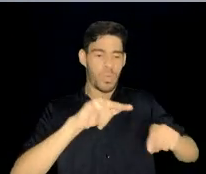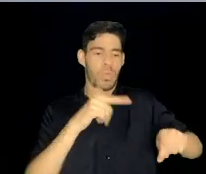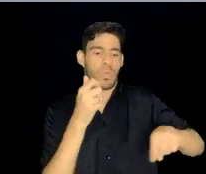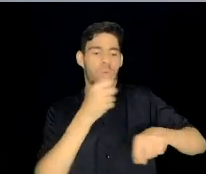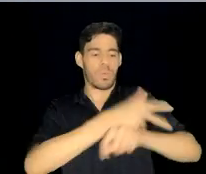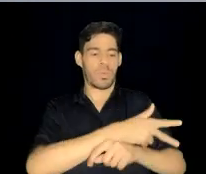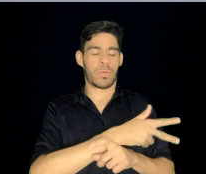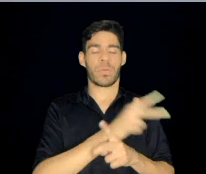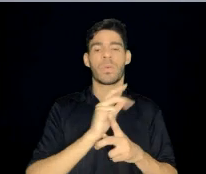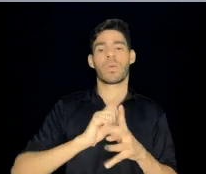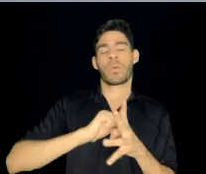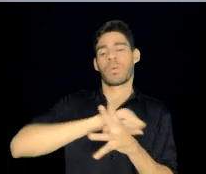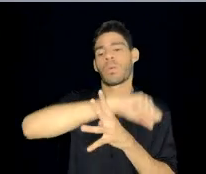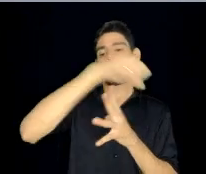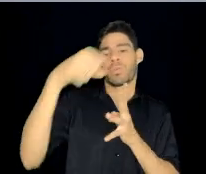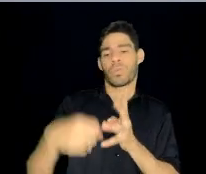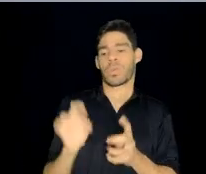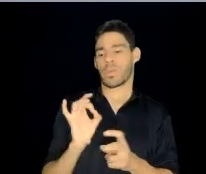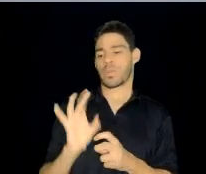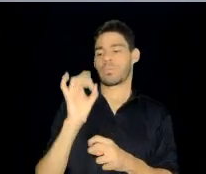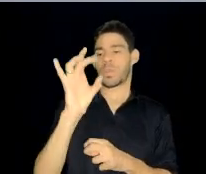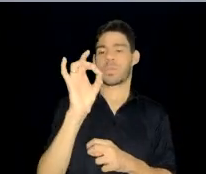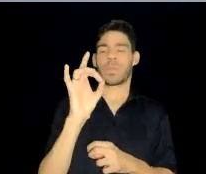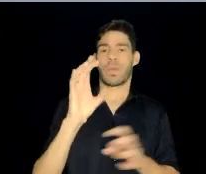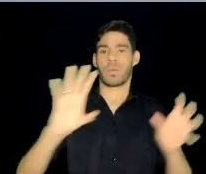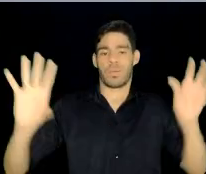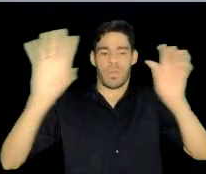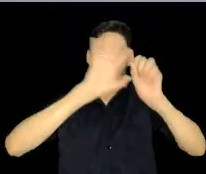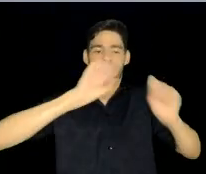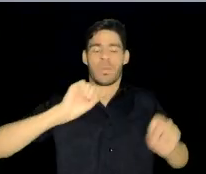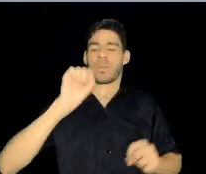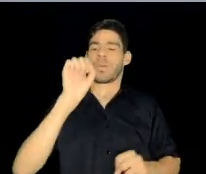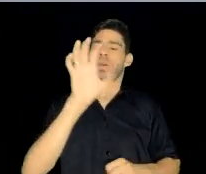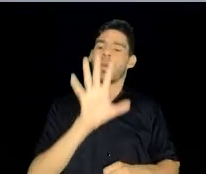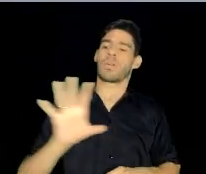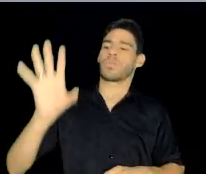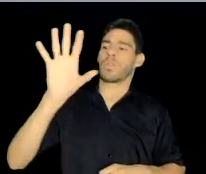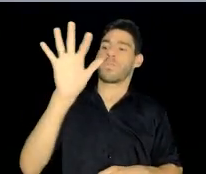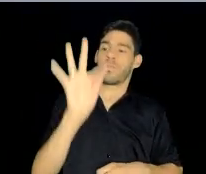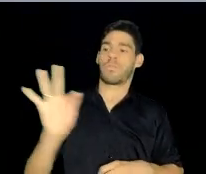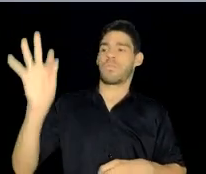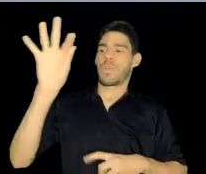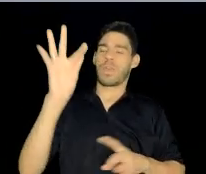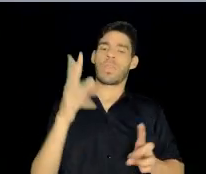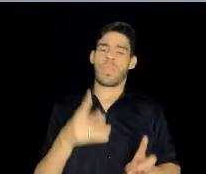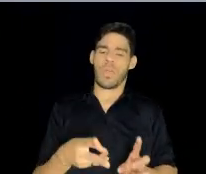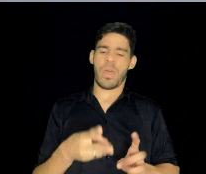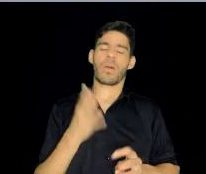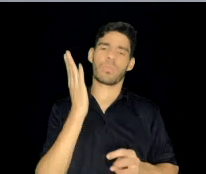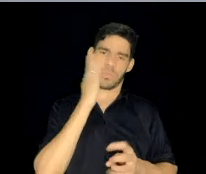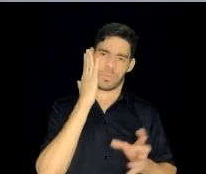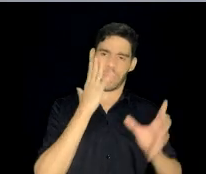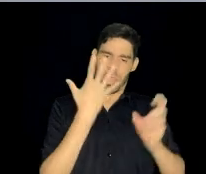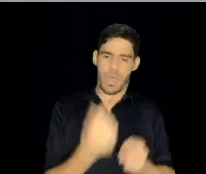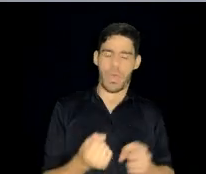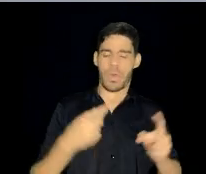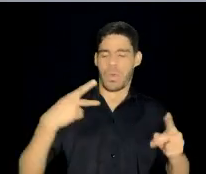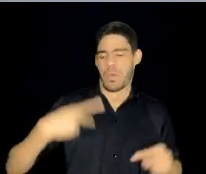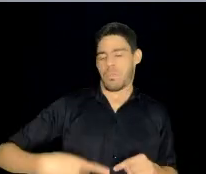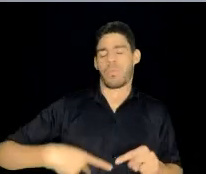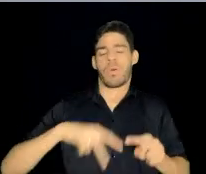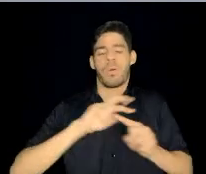empregos, a jurisprudência, e aí que, especialmente nos tribunais regionais federais, reconhecem que